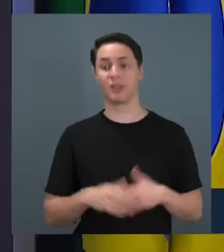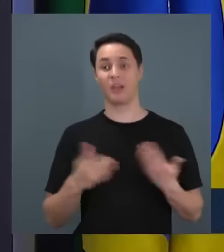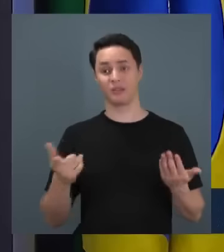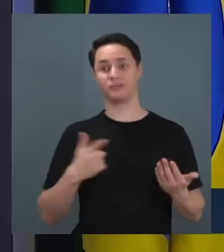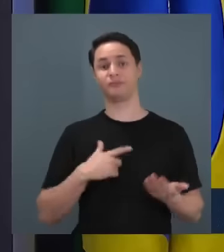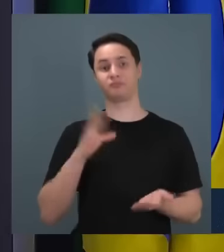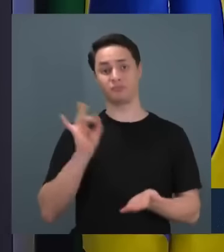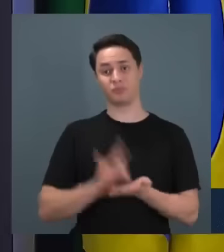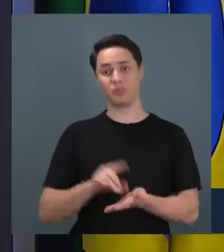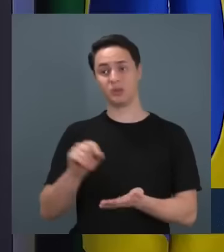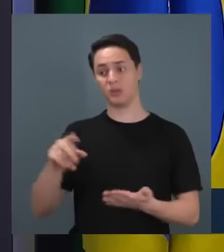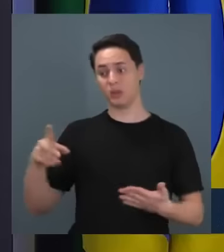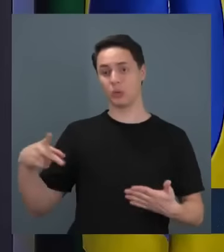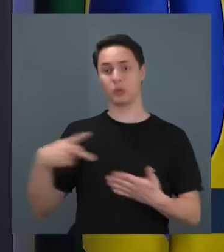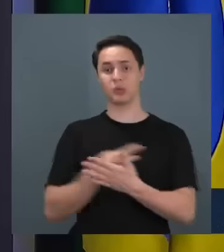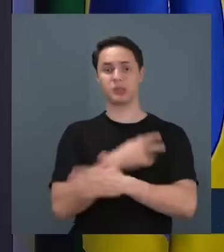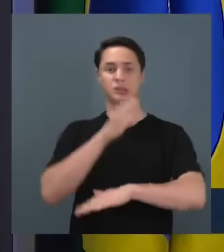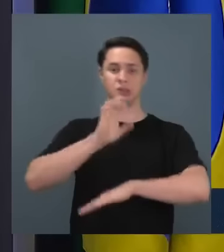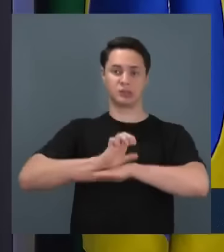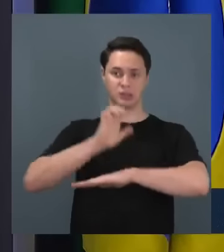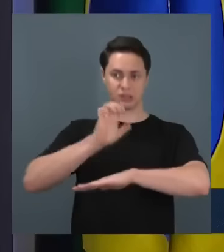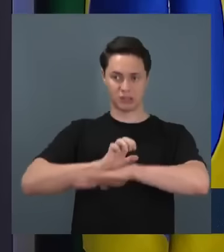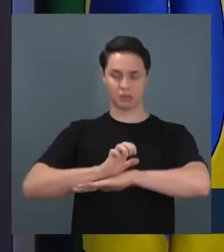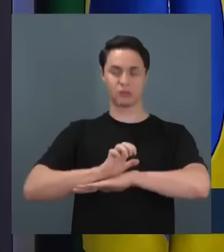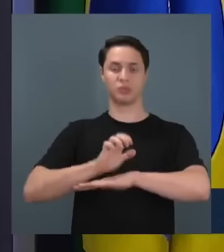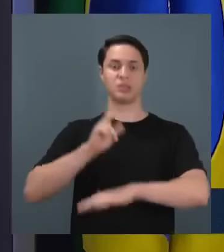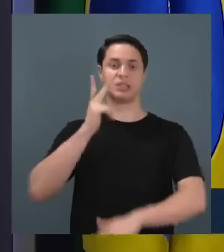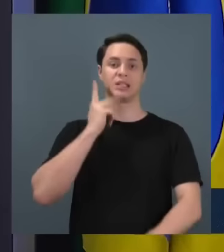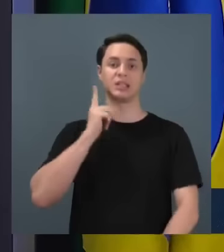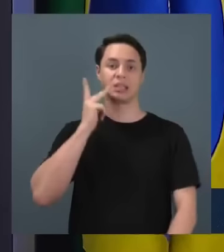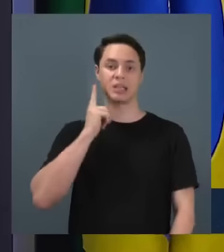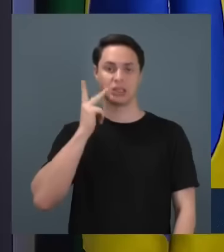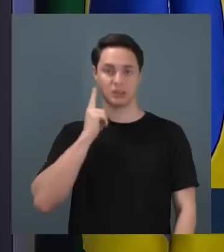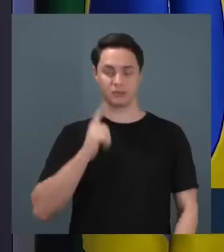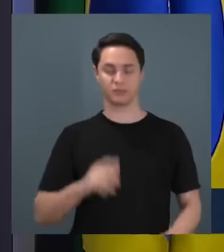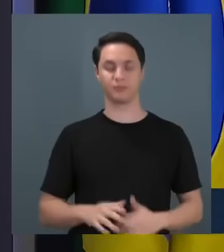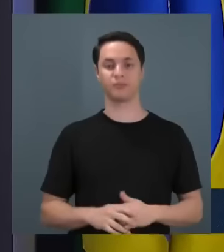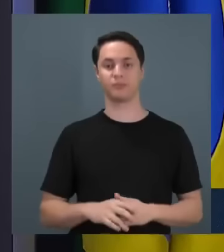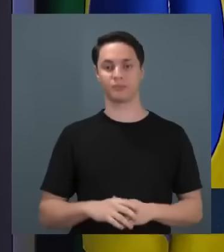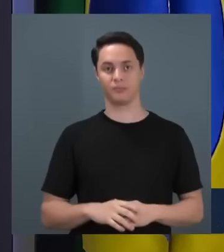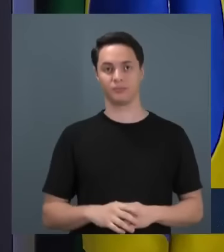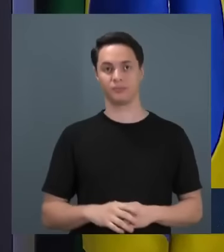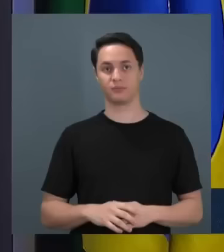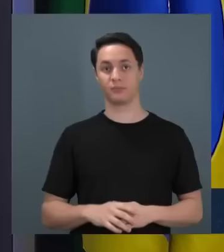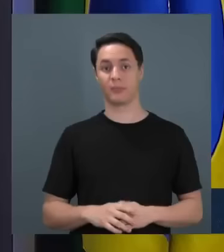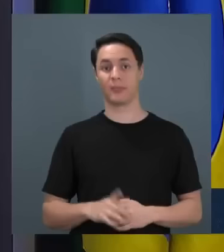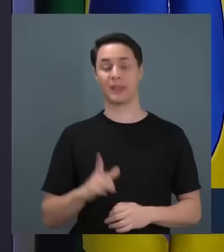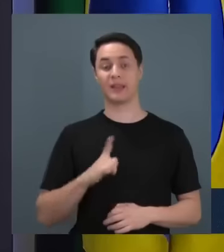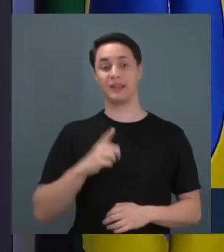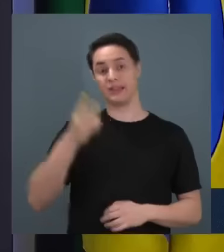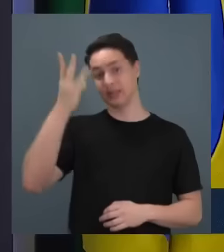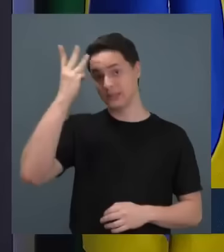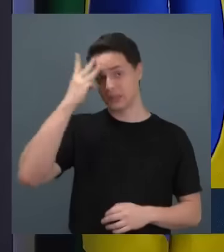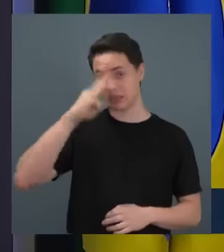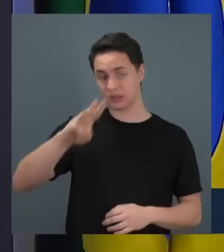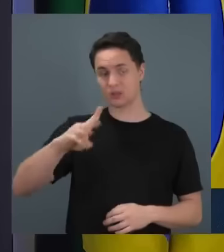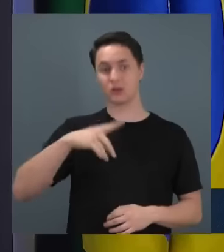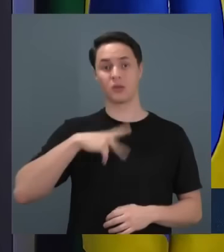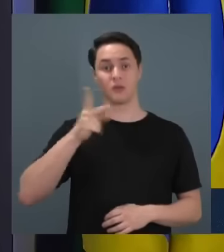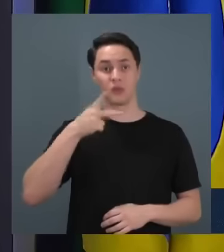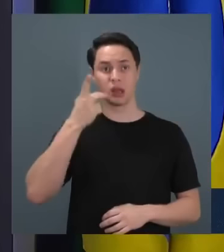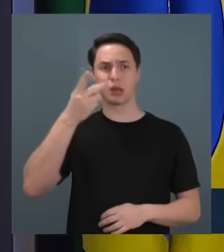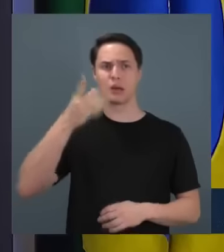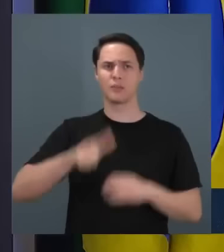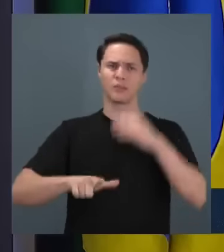que está acontecendo no estado do Ceará. A cada 3 dias, repito,